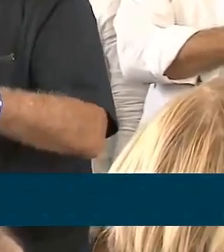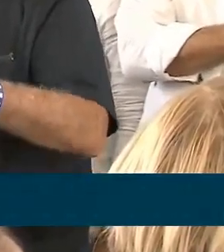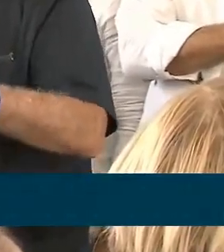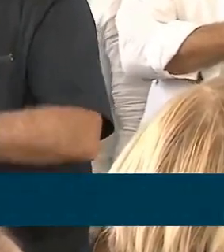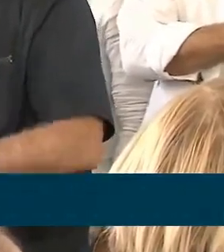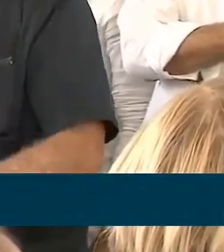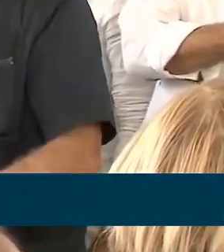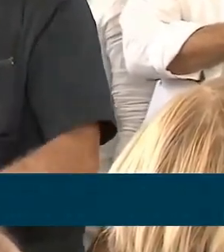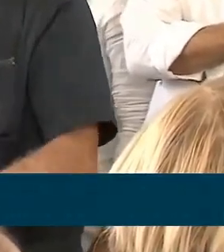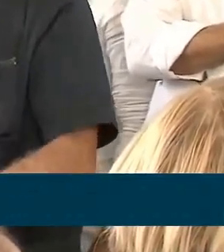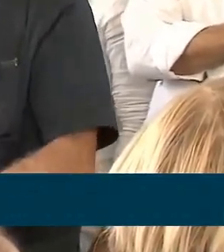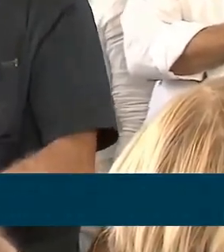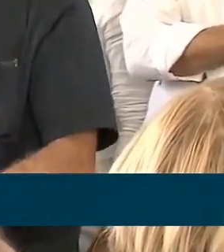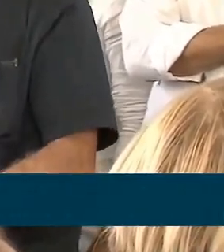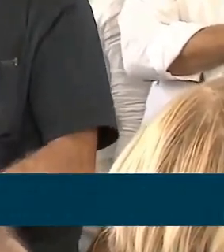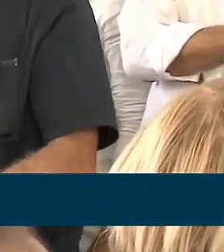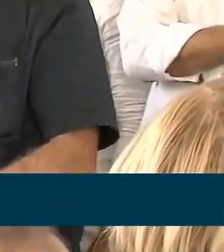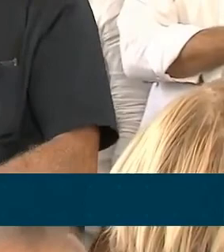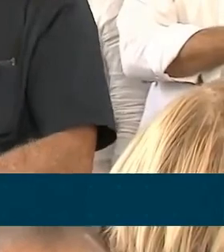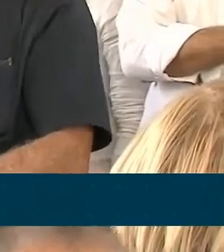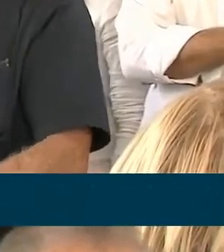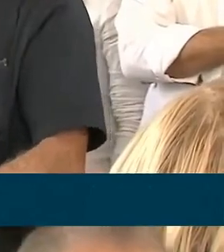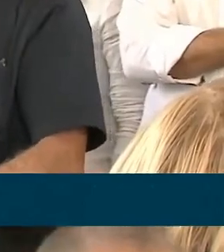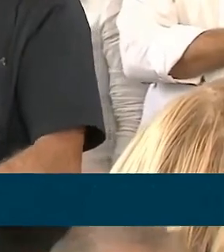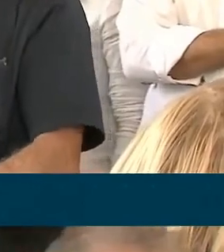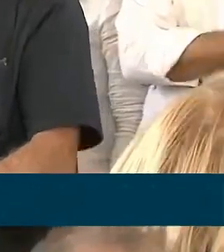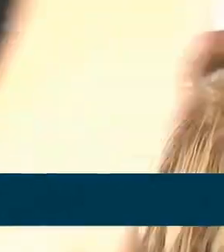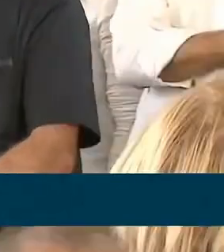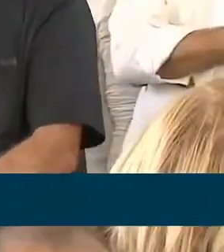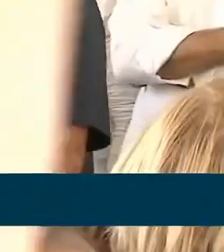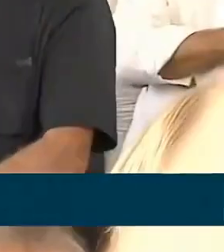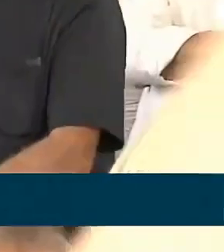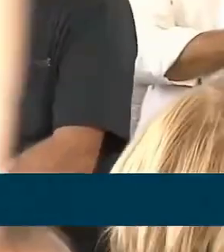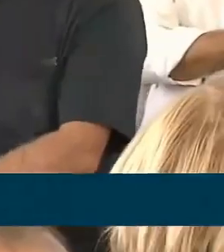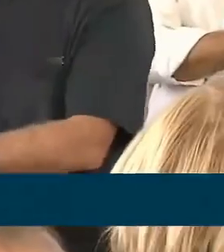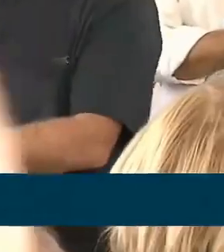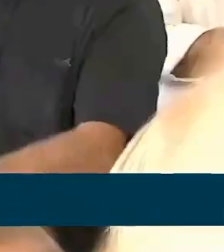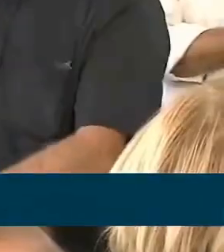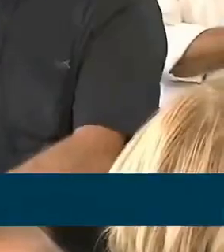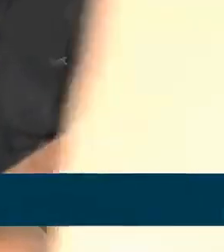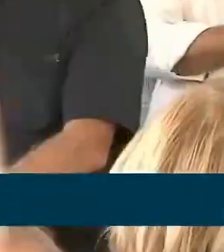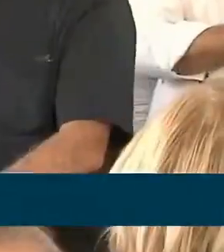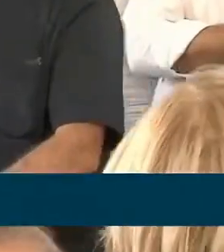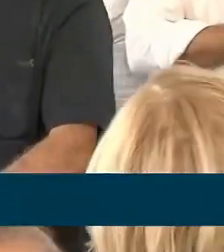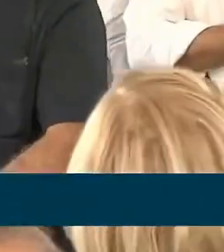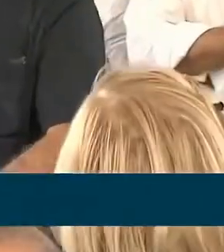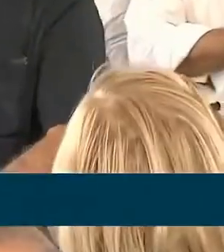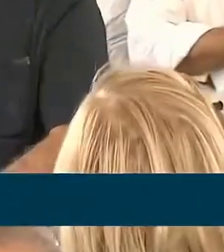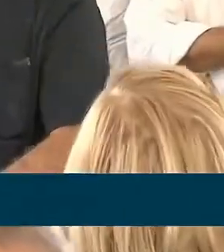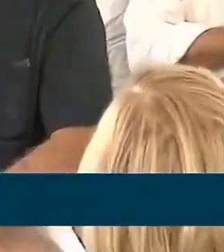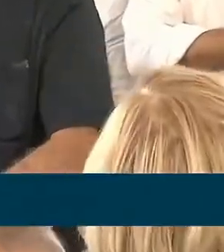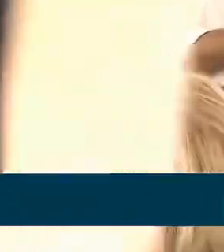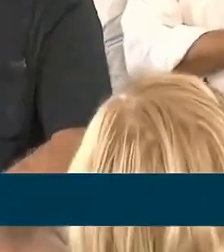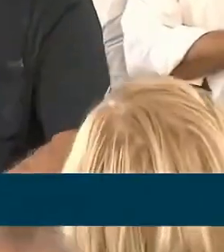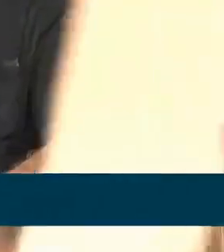pessoa essencial nesse tratamento, em especial porque é uma doença ainda em